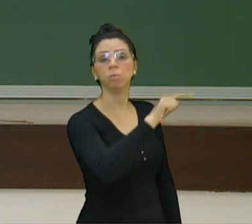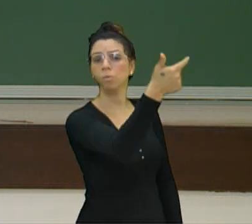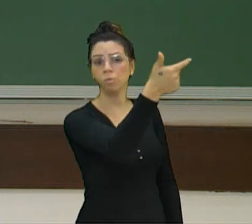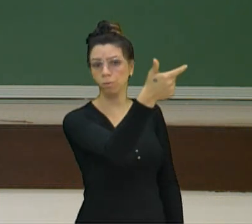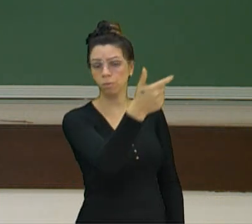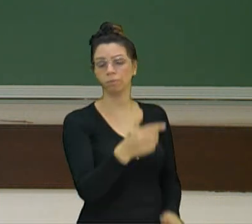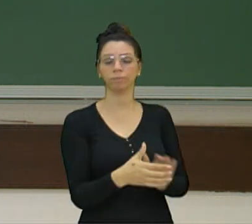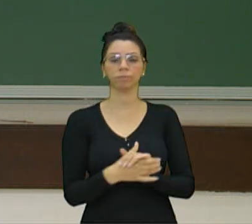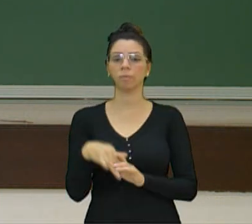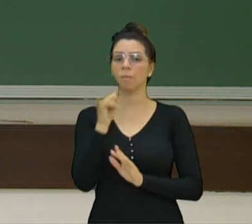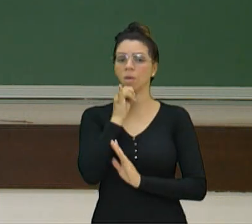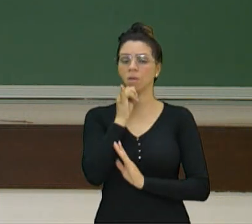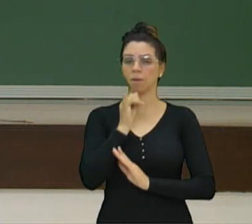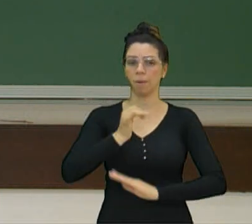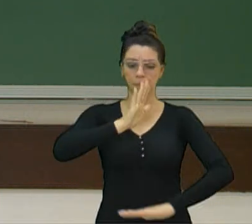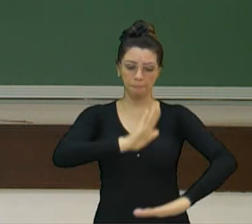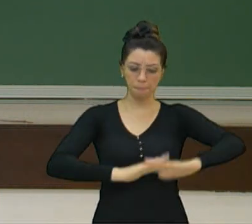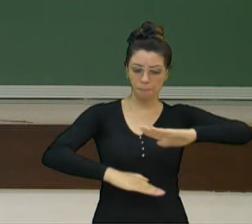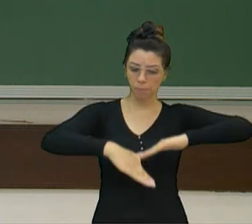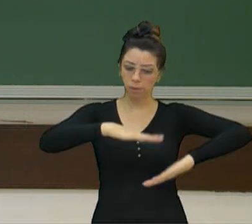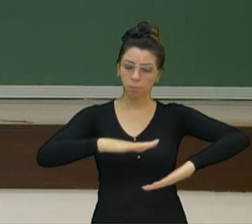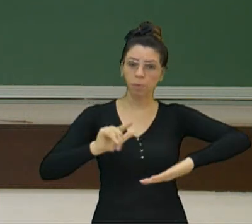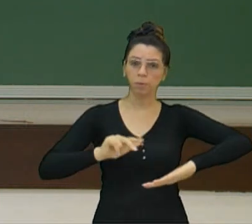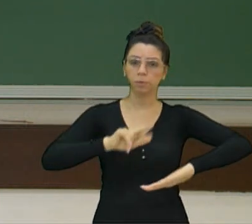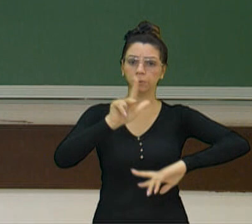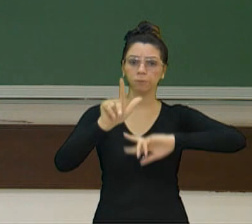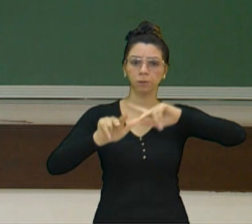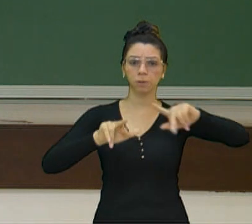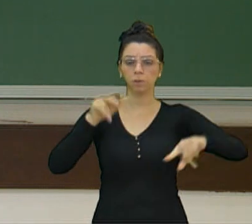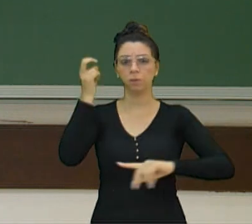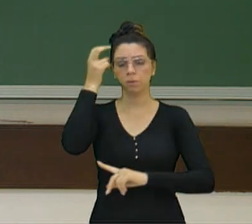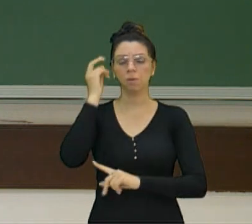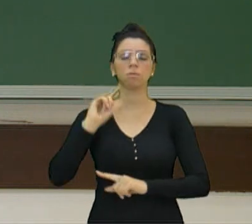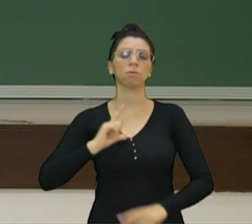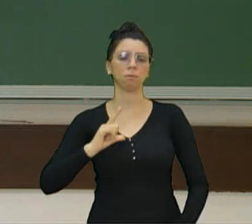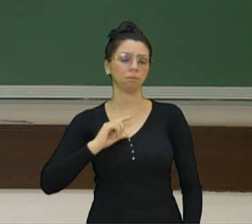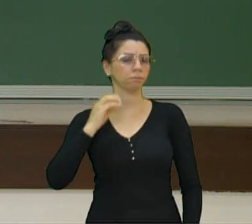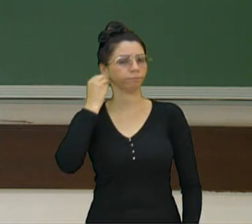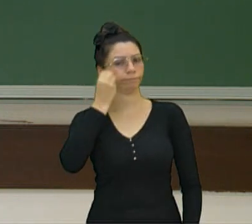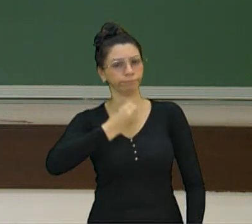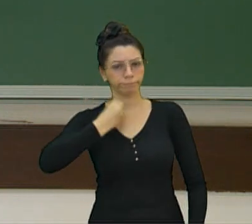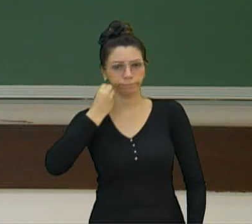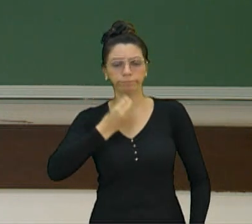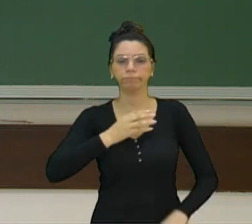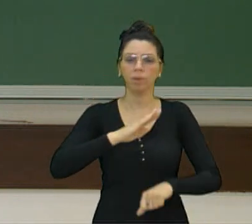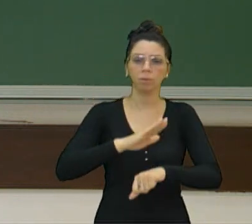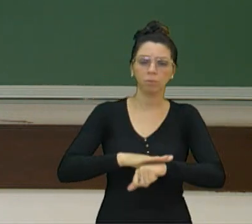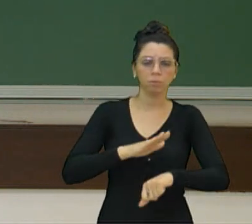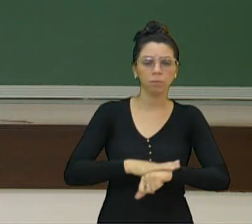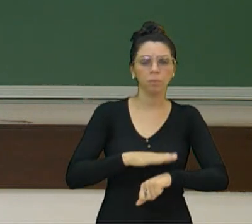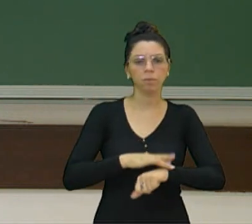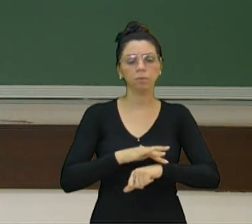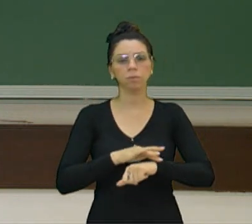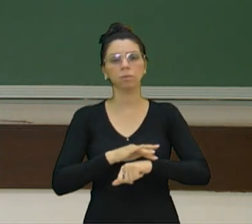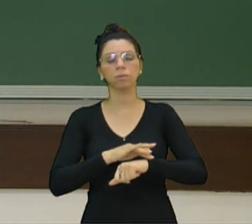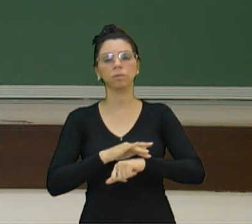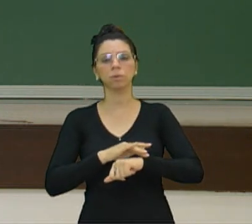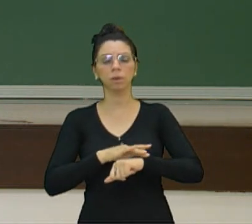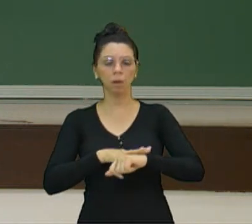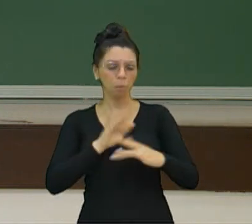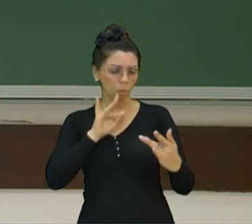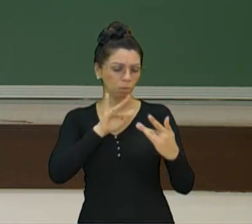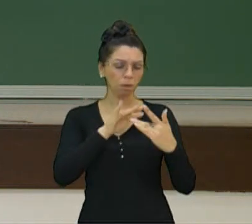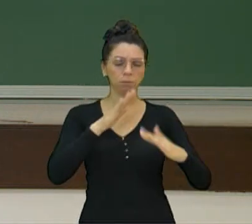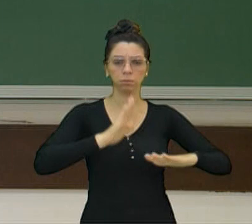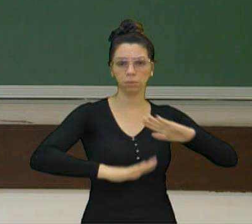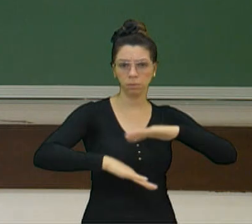gente fala sobre o tambor em diferentes culturas, nós temos nossas experiências, os momentos em que nós tivemos contato com os tambores, ao